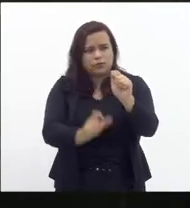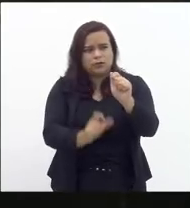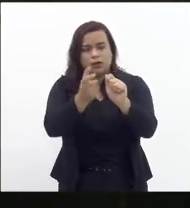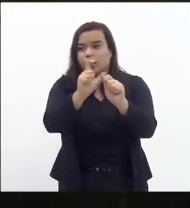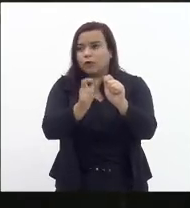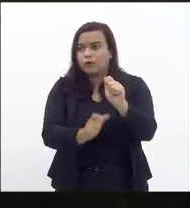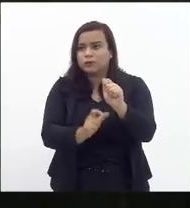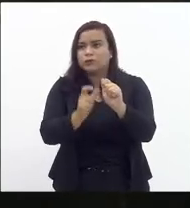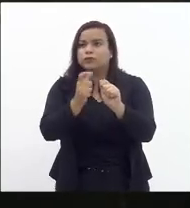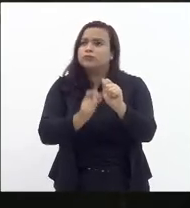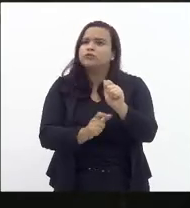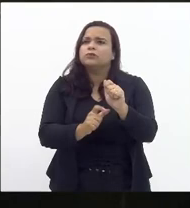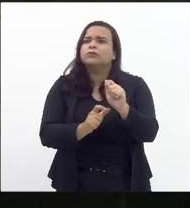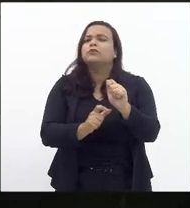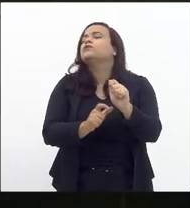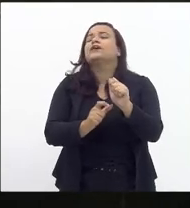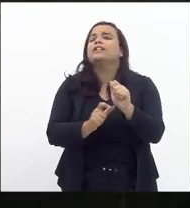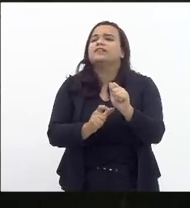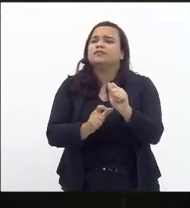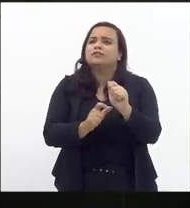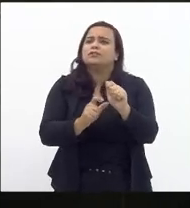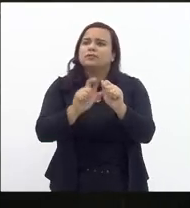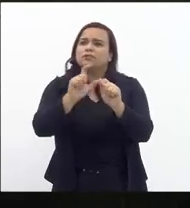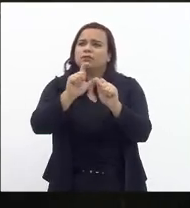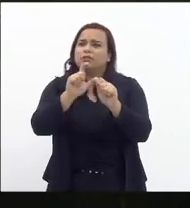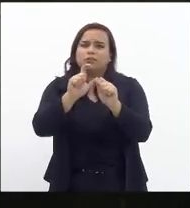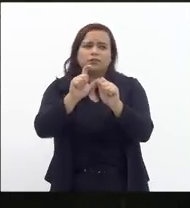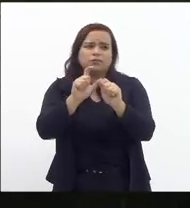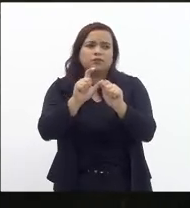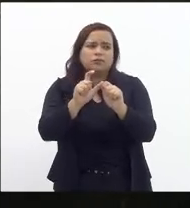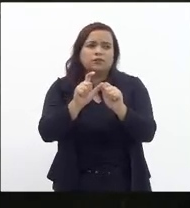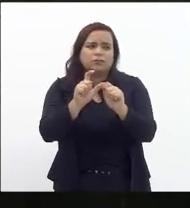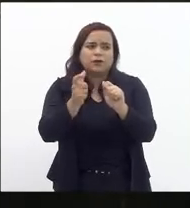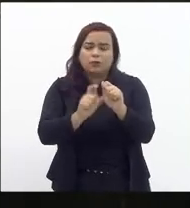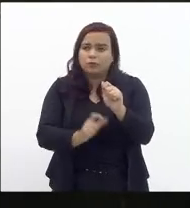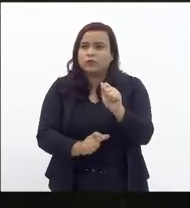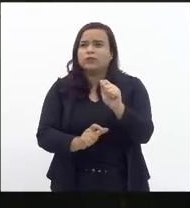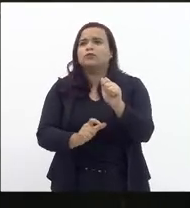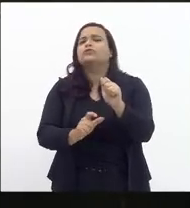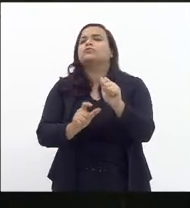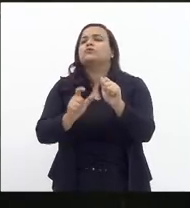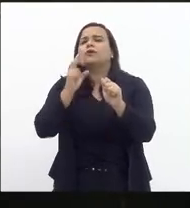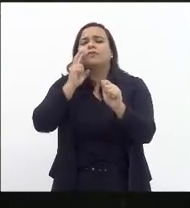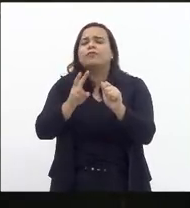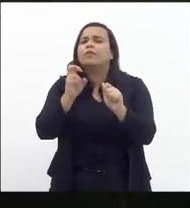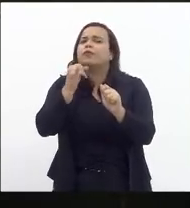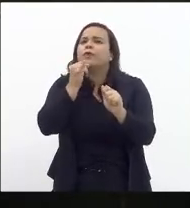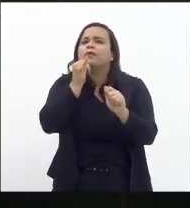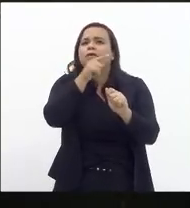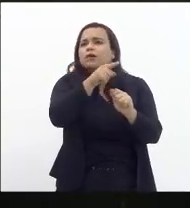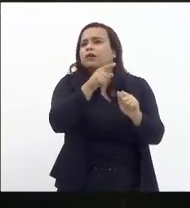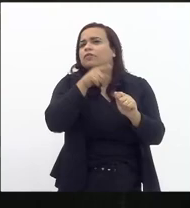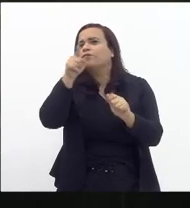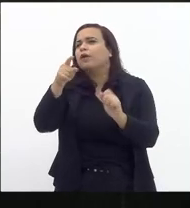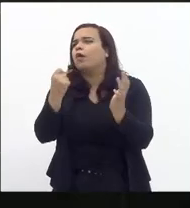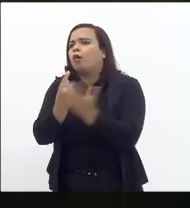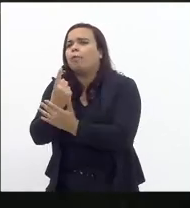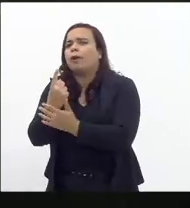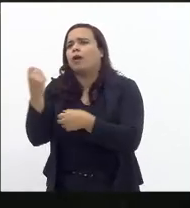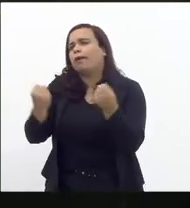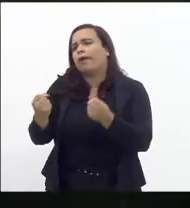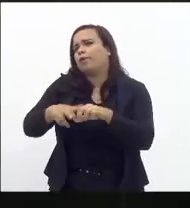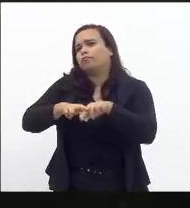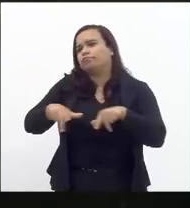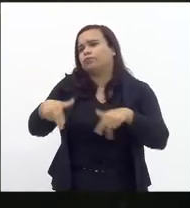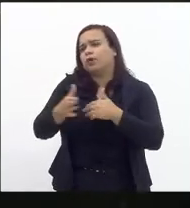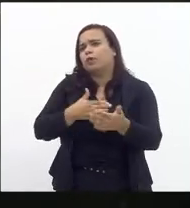quer comprar qualquer produto, imaginemos, pneu para o seu carro, poucas horas depois, a senhora vai